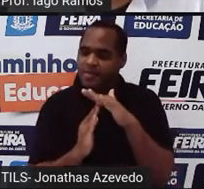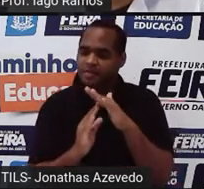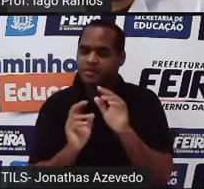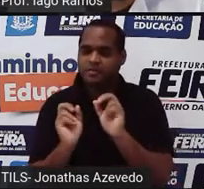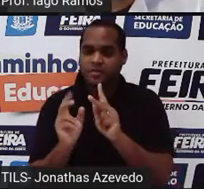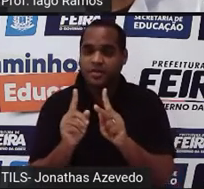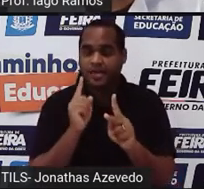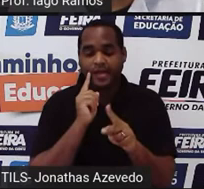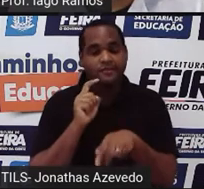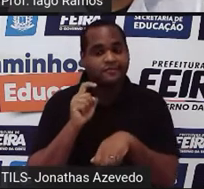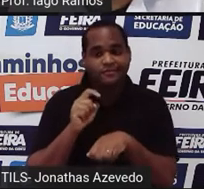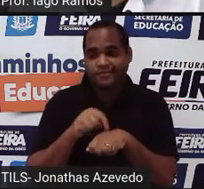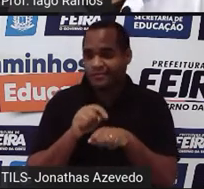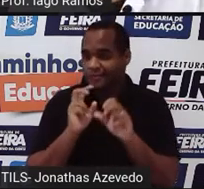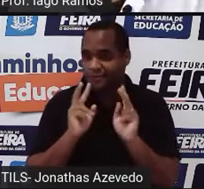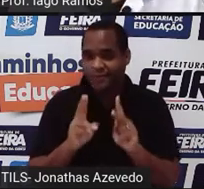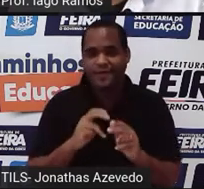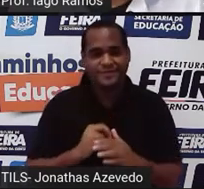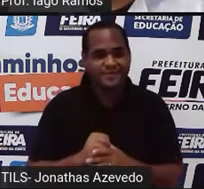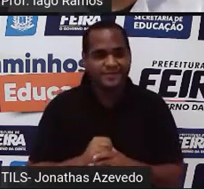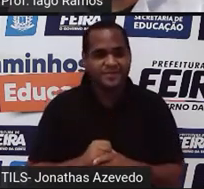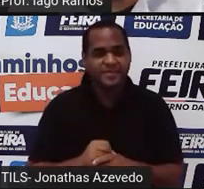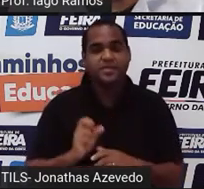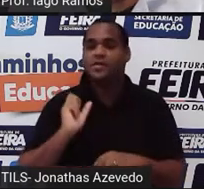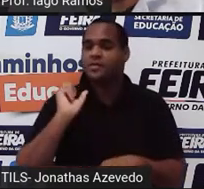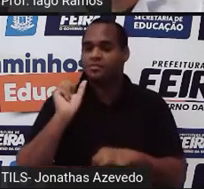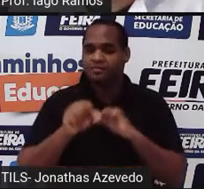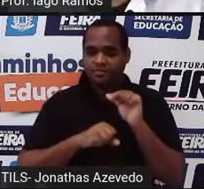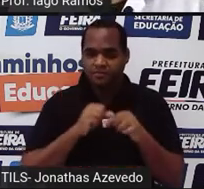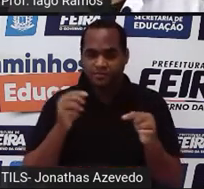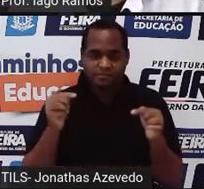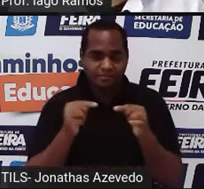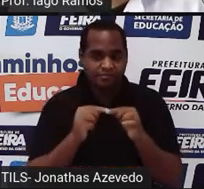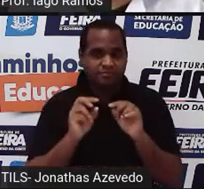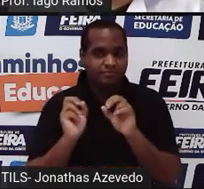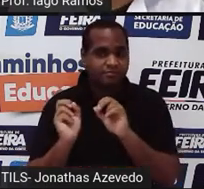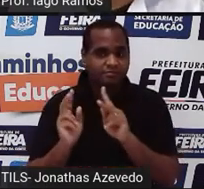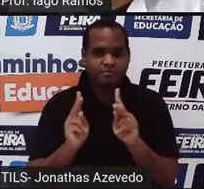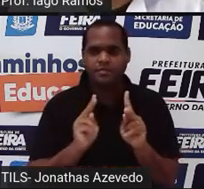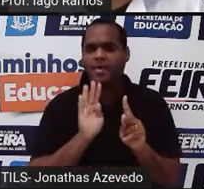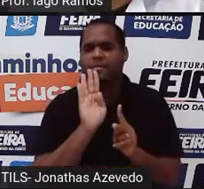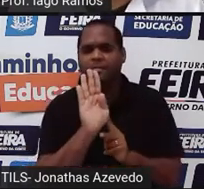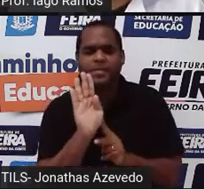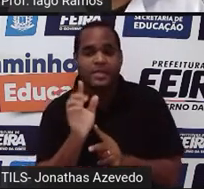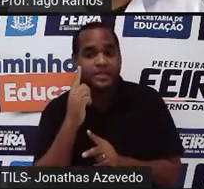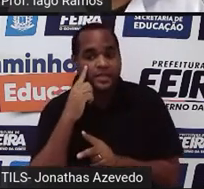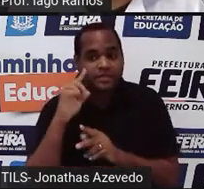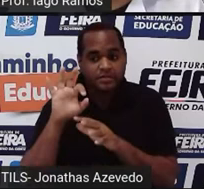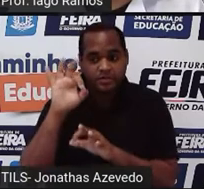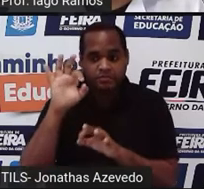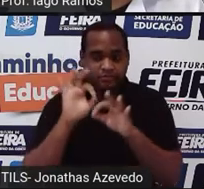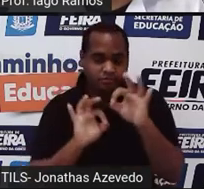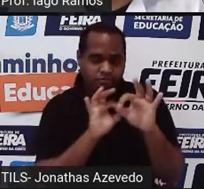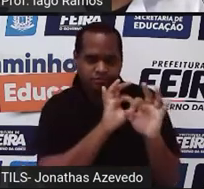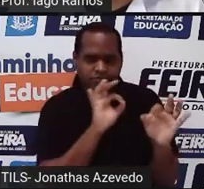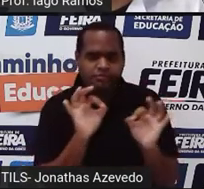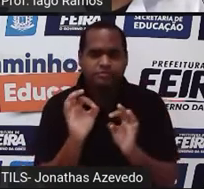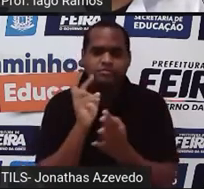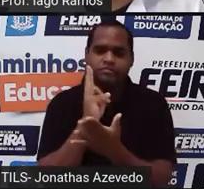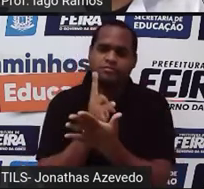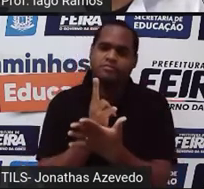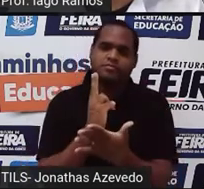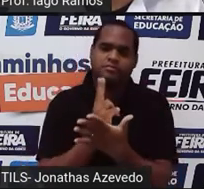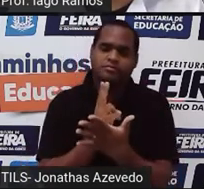aqui dessa forma, tá? Uma transformação, mas as medidas